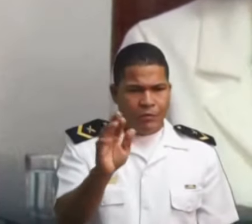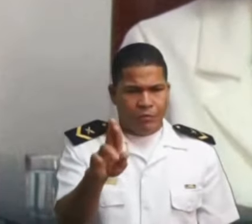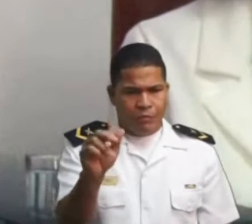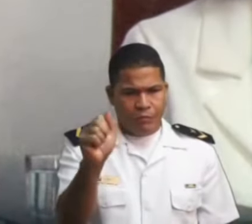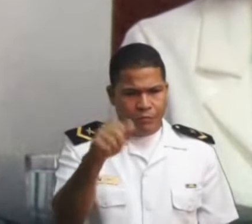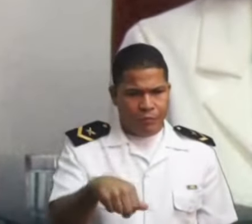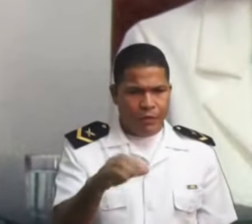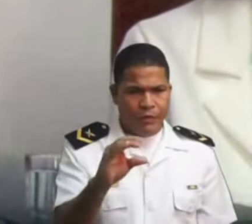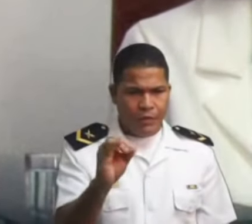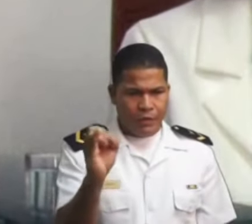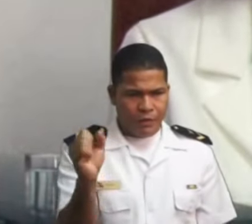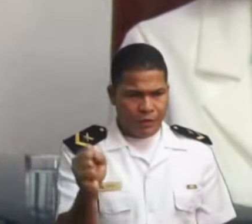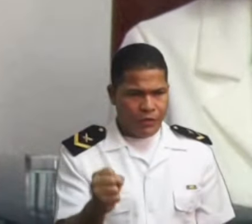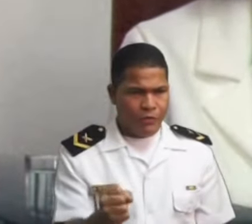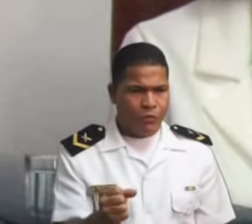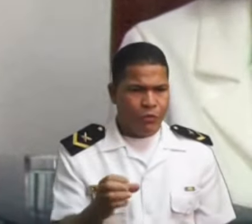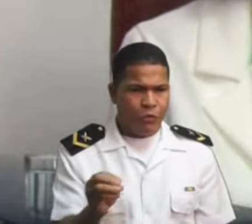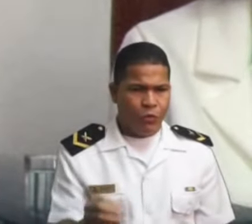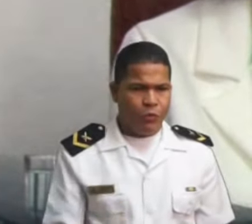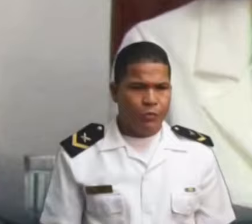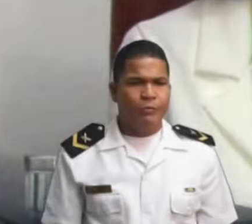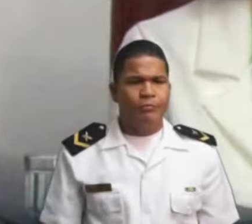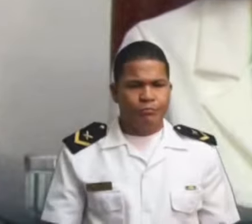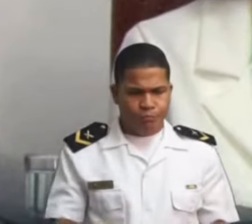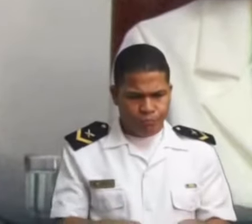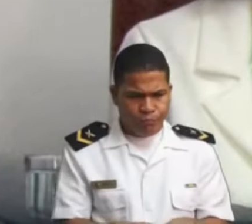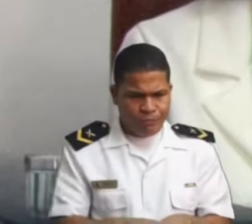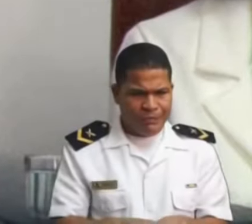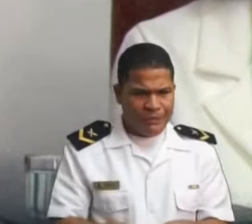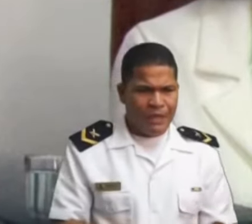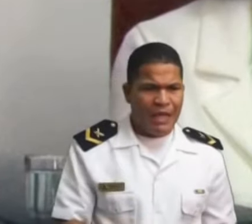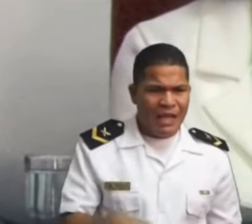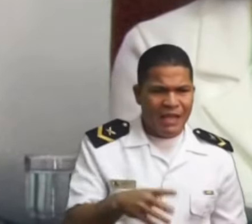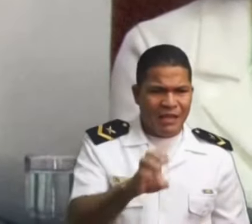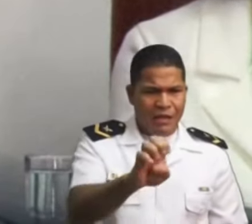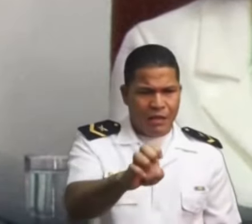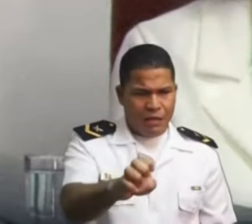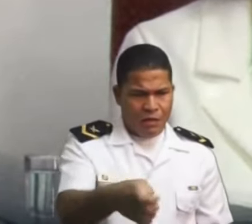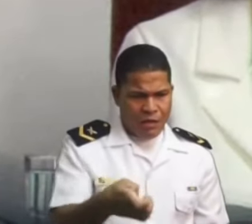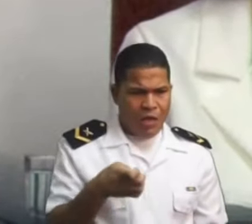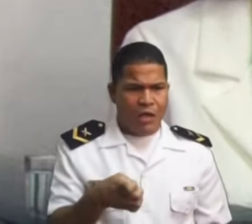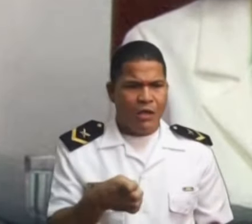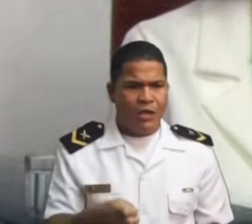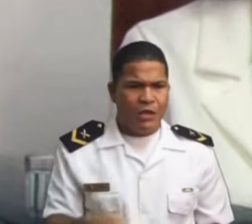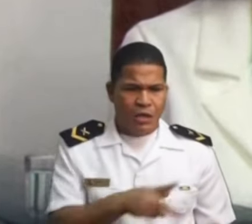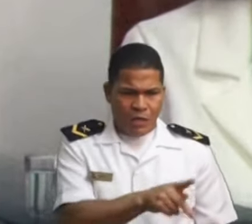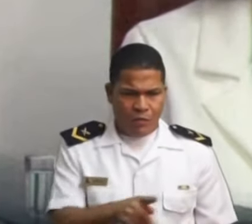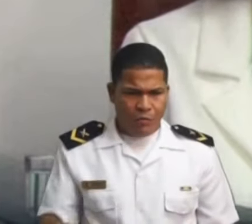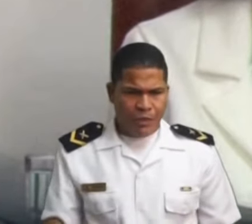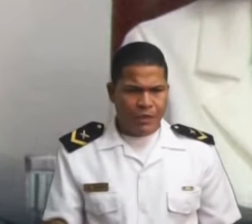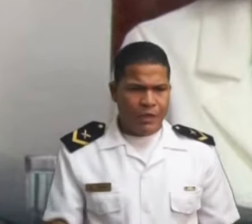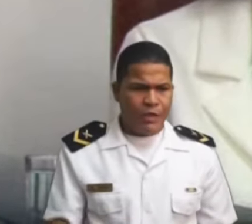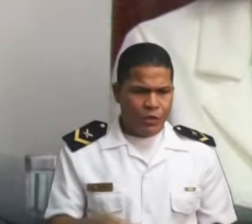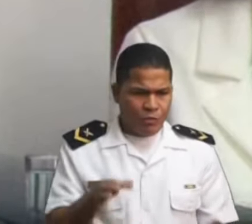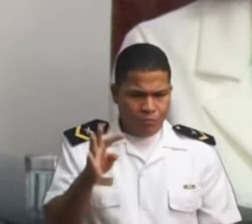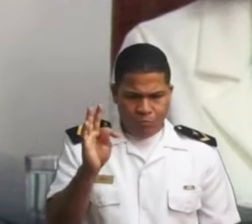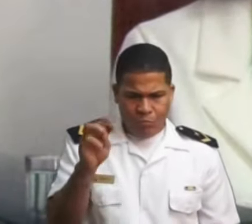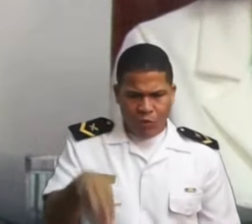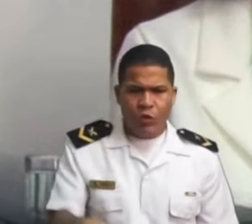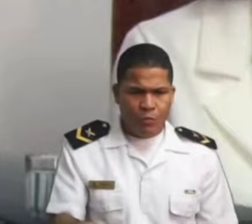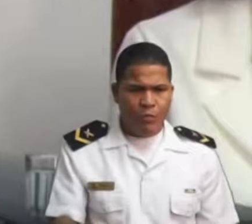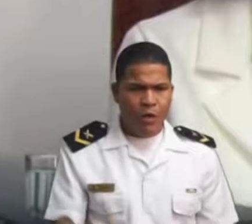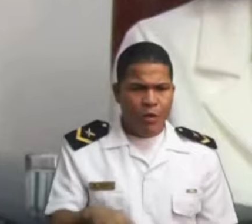ex-presidente do Tribunal Marítimo, vice-almirante Mário Augusto de Camargo Osório; o